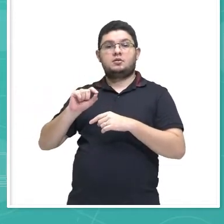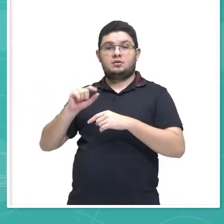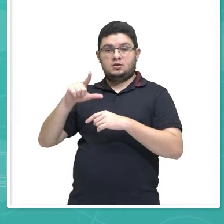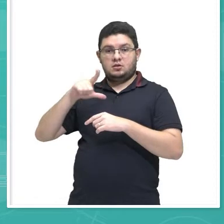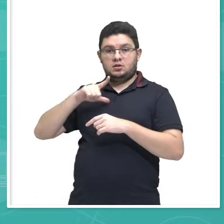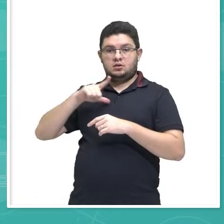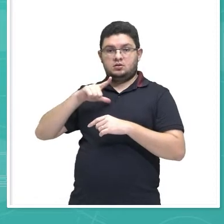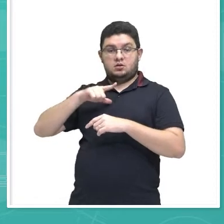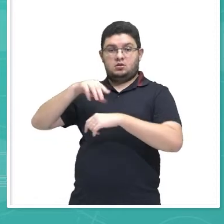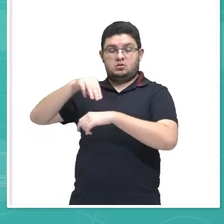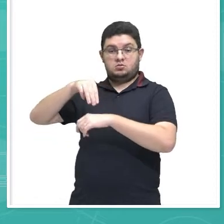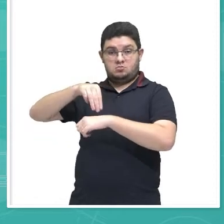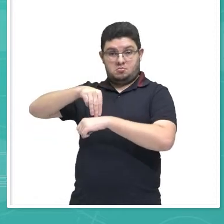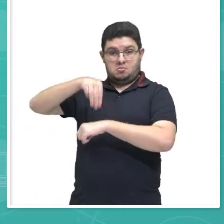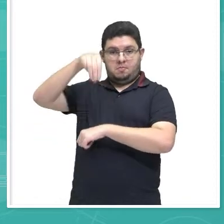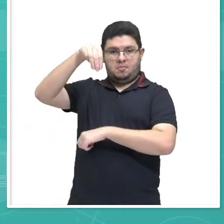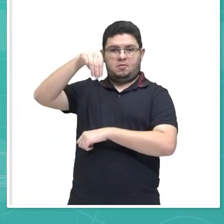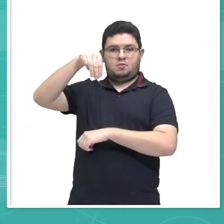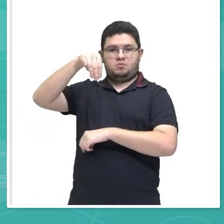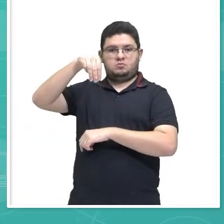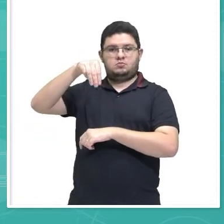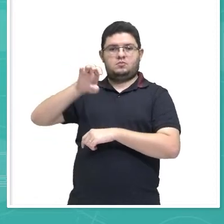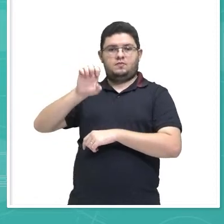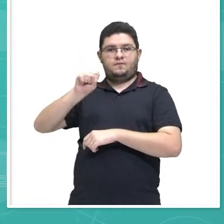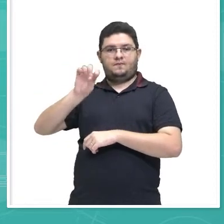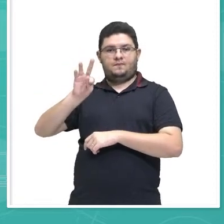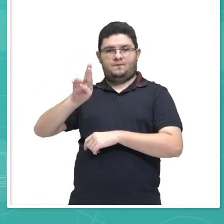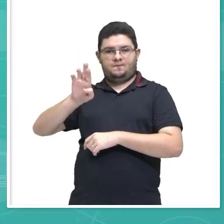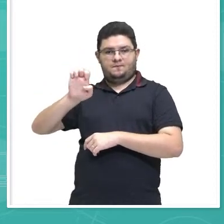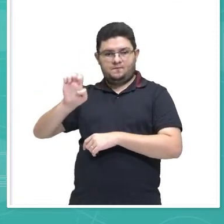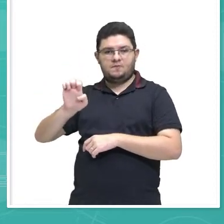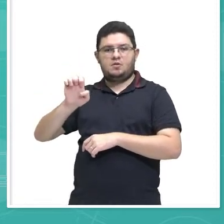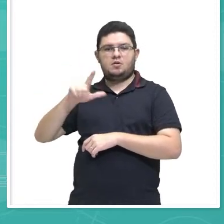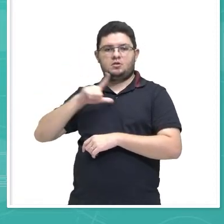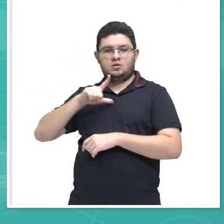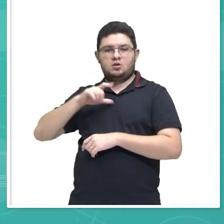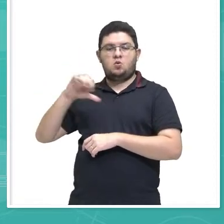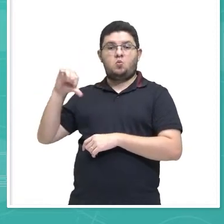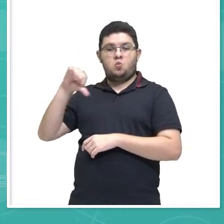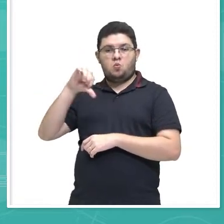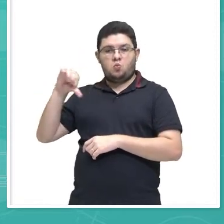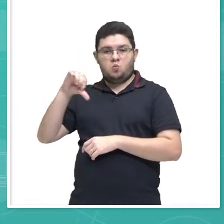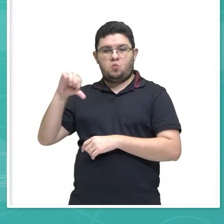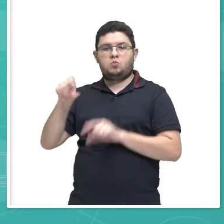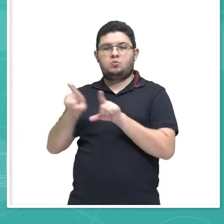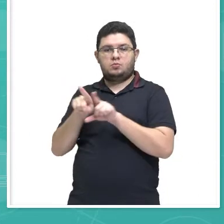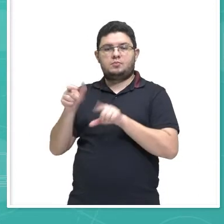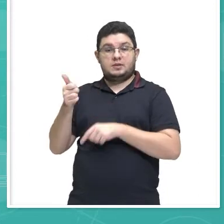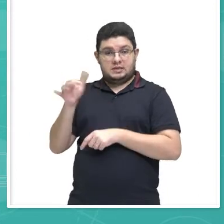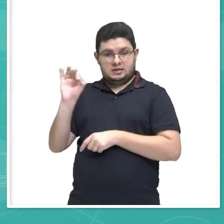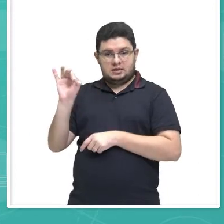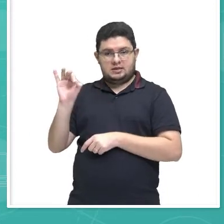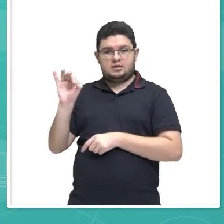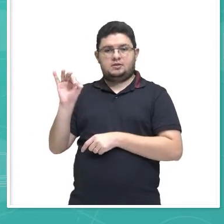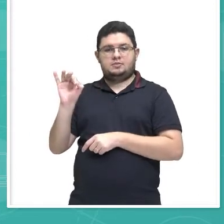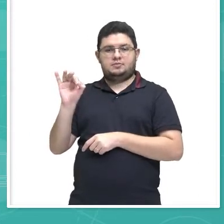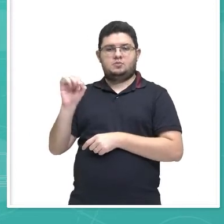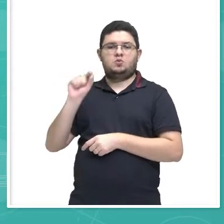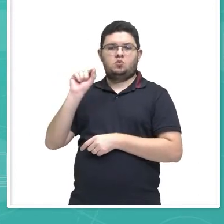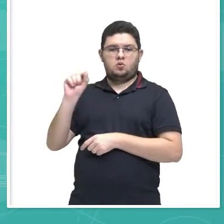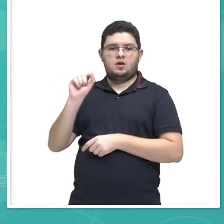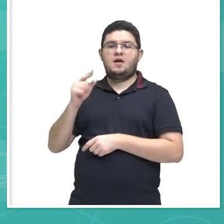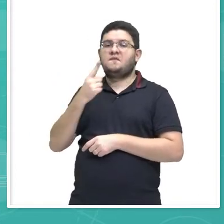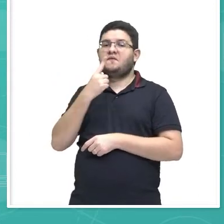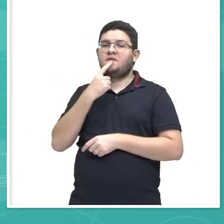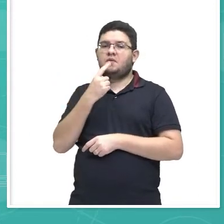já vai ser o 9º e o 10º Dan. Então, aí são a faixa vermelha, já é para aquelas